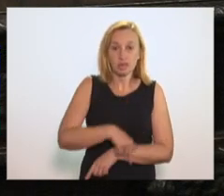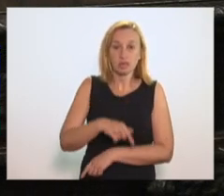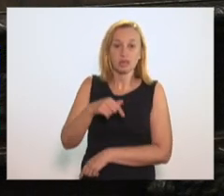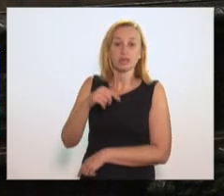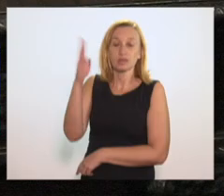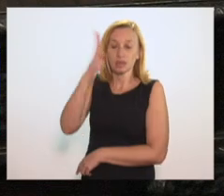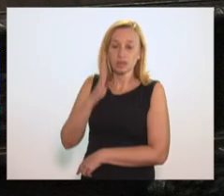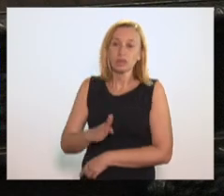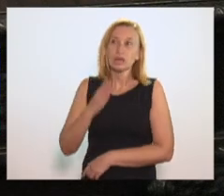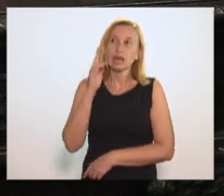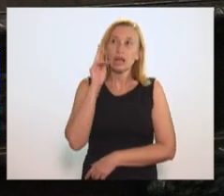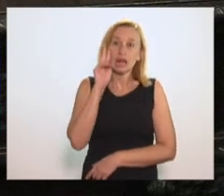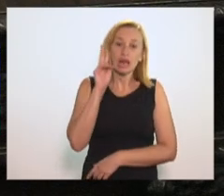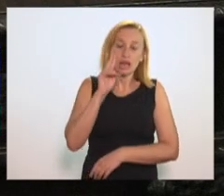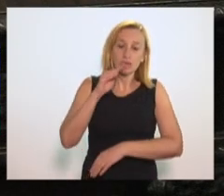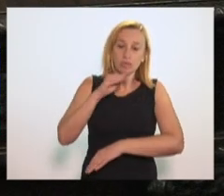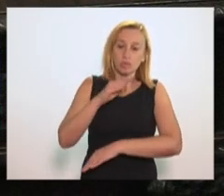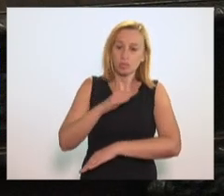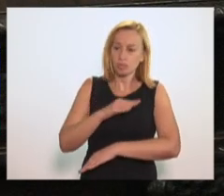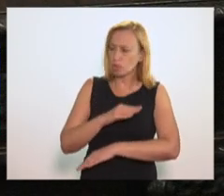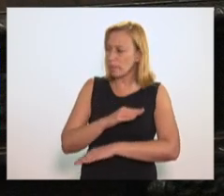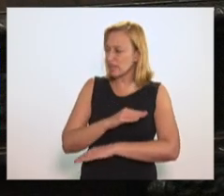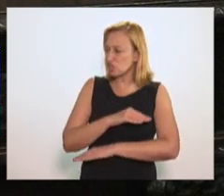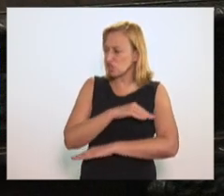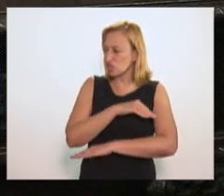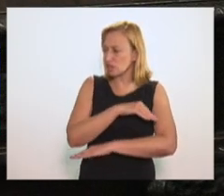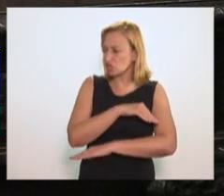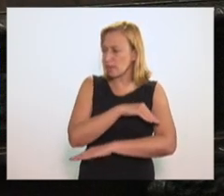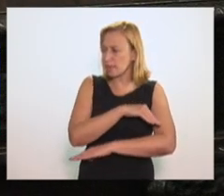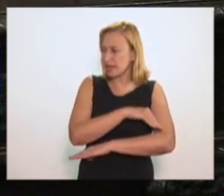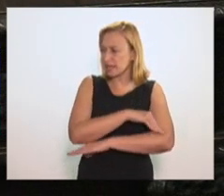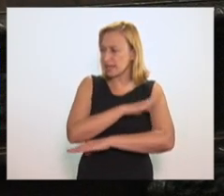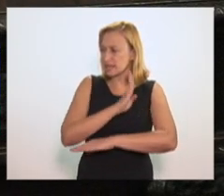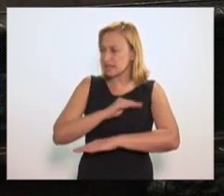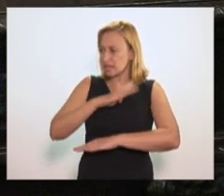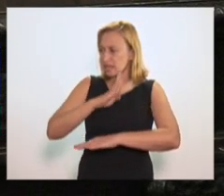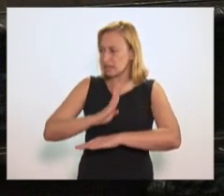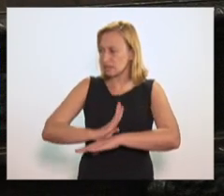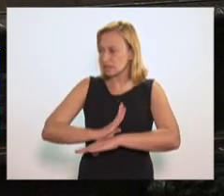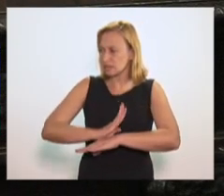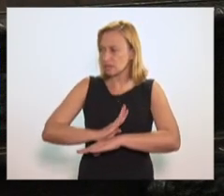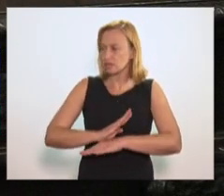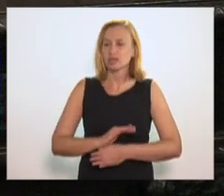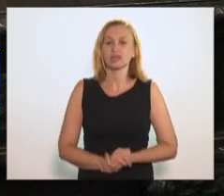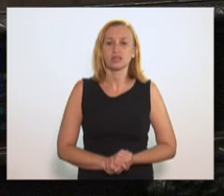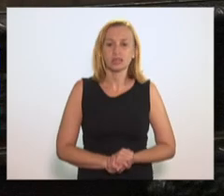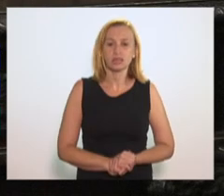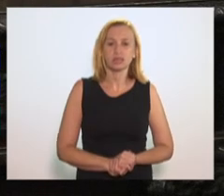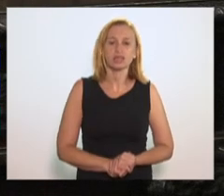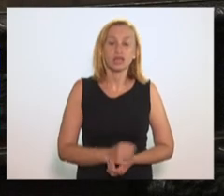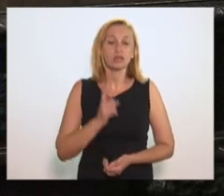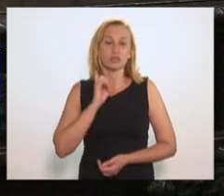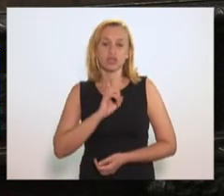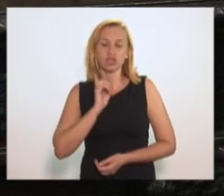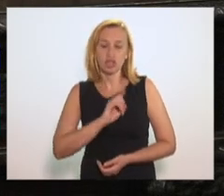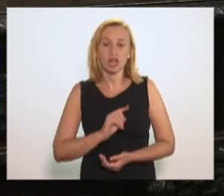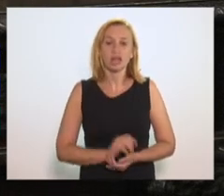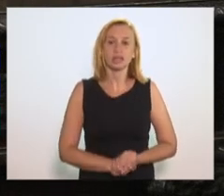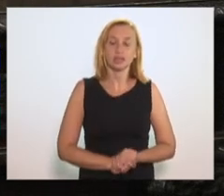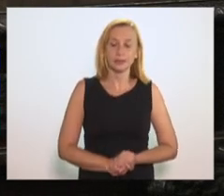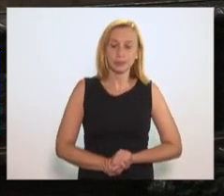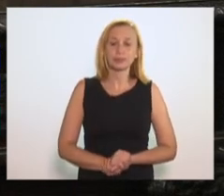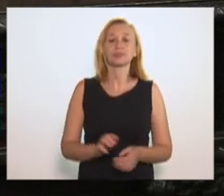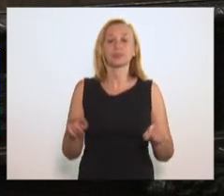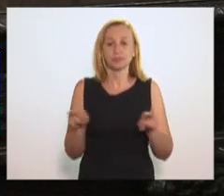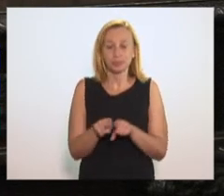Brumadinho em Minas Gerais o conceito de museu a céu aberto e também